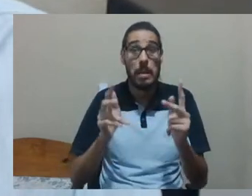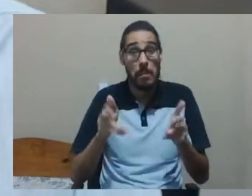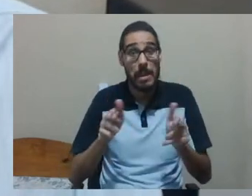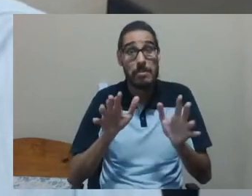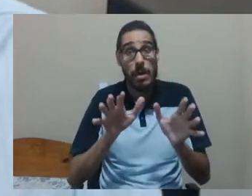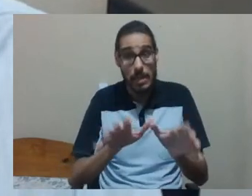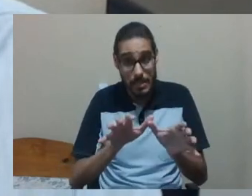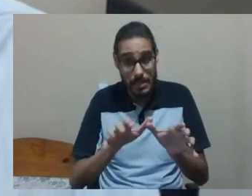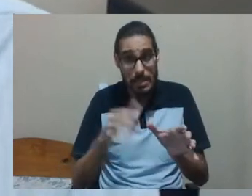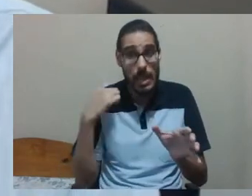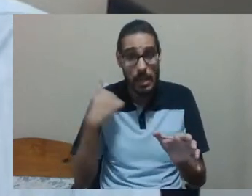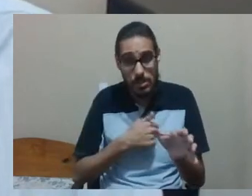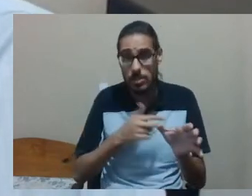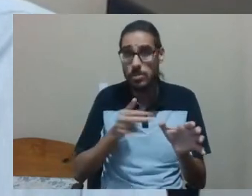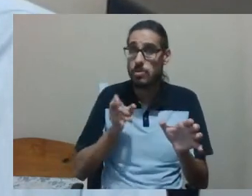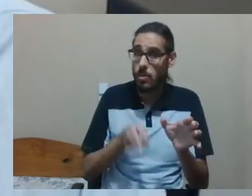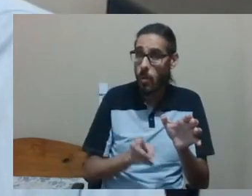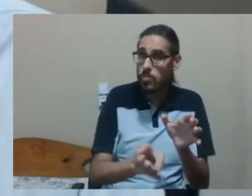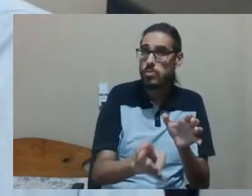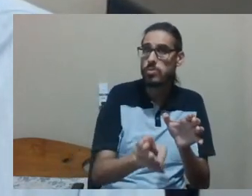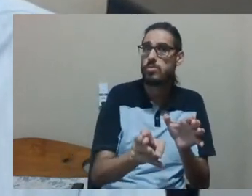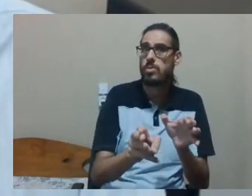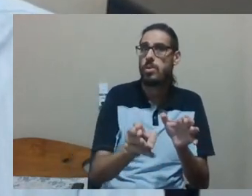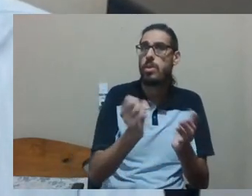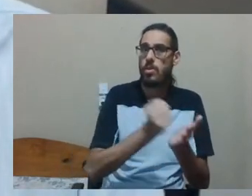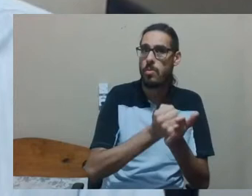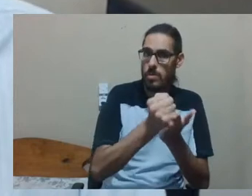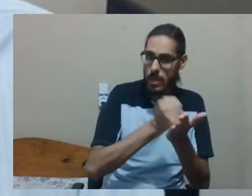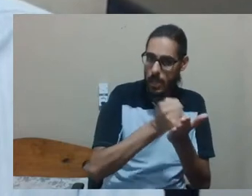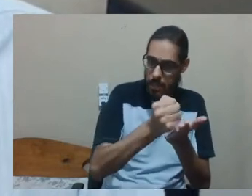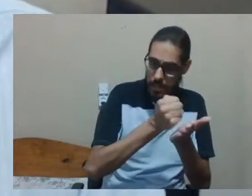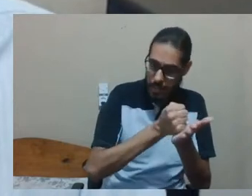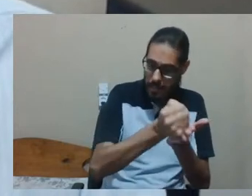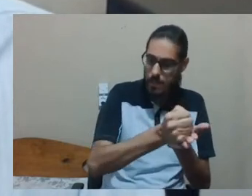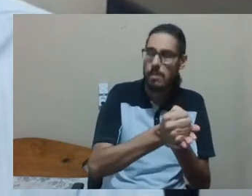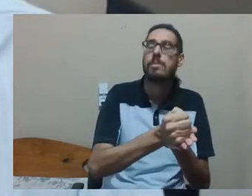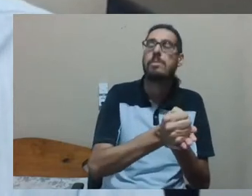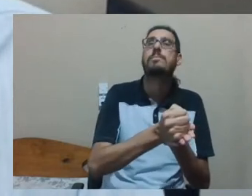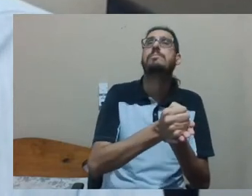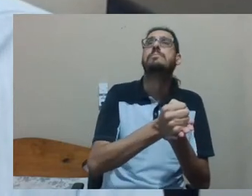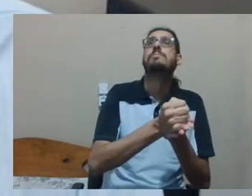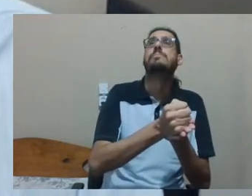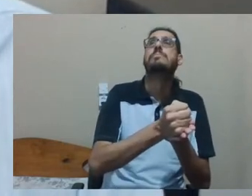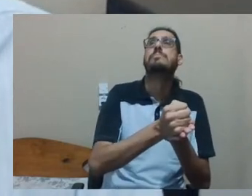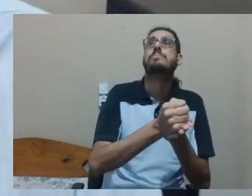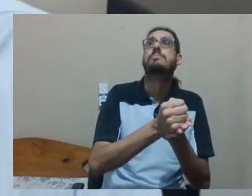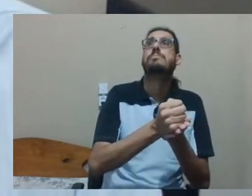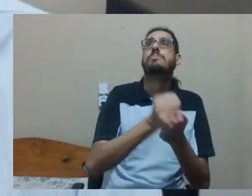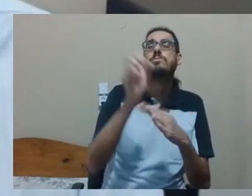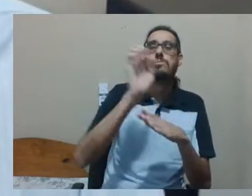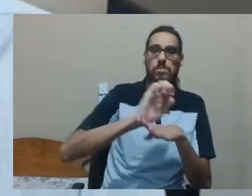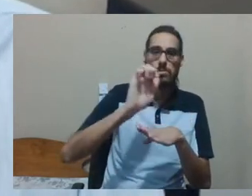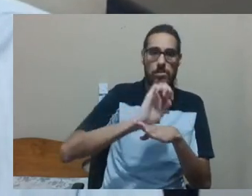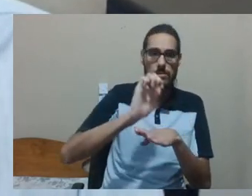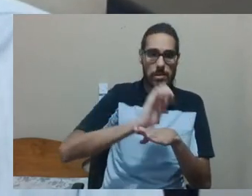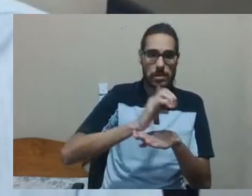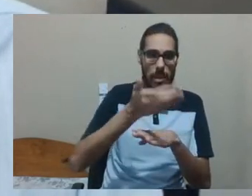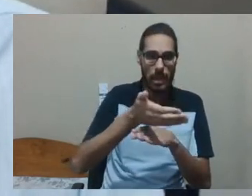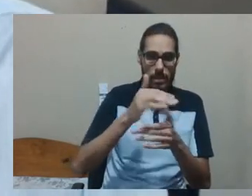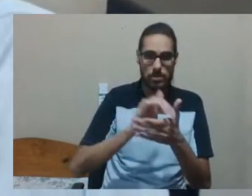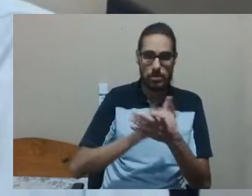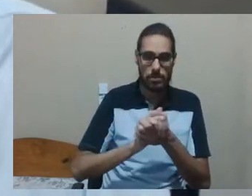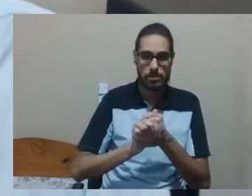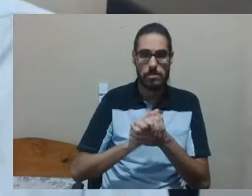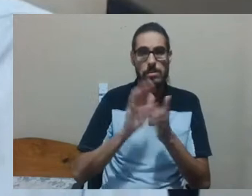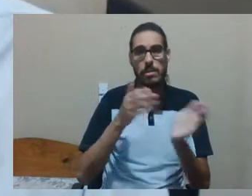apesar disso, nós mantivemos a contratação, mantivemos o contrato dos estágios. Passo